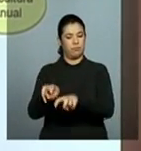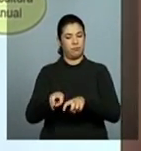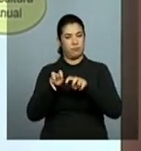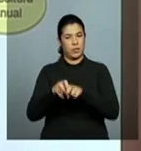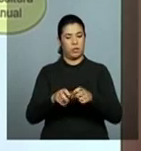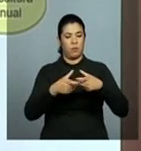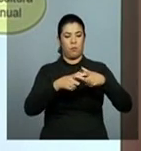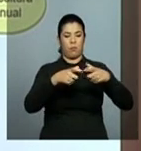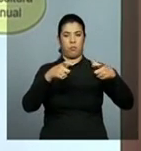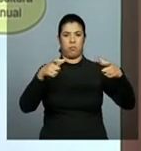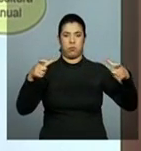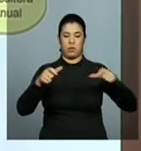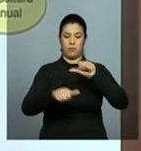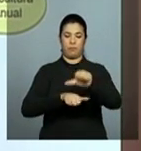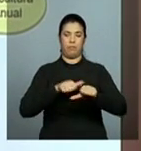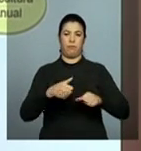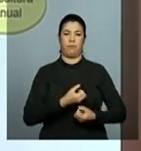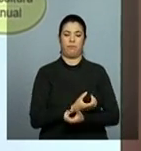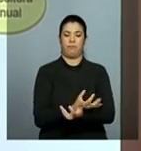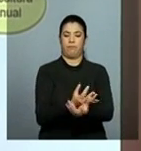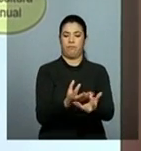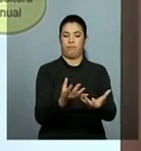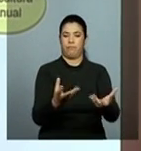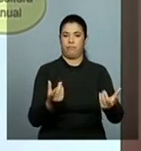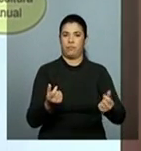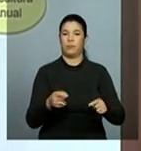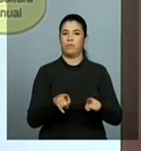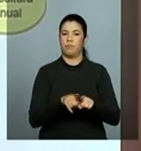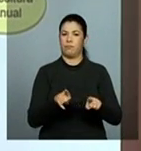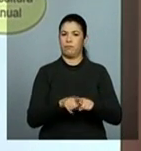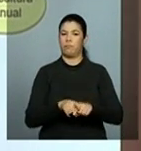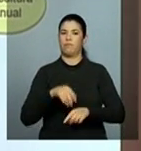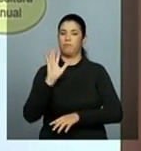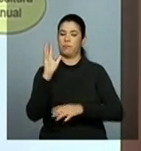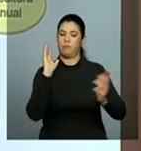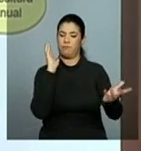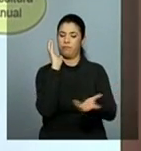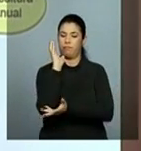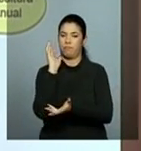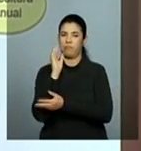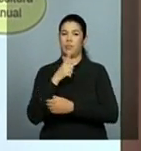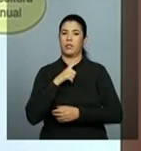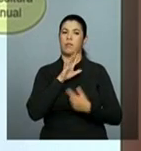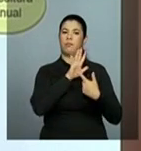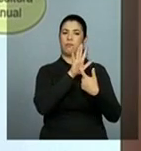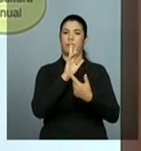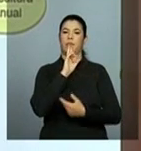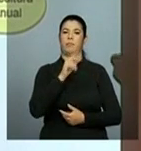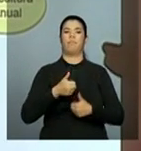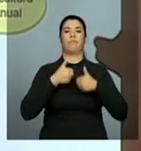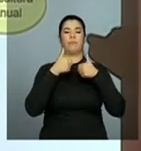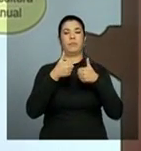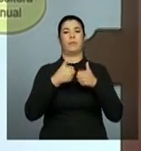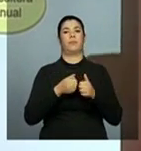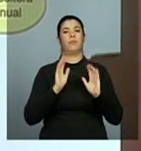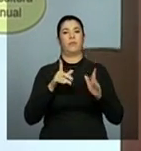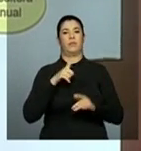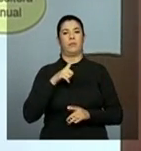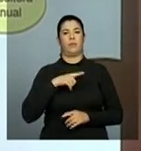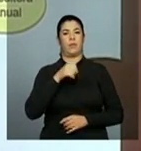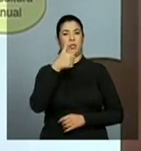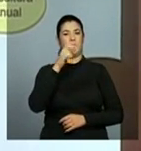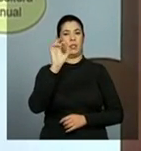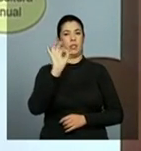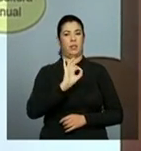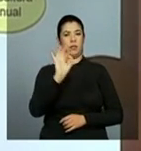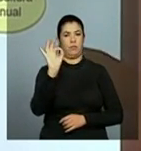de pastagem e prioritariamente de pastagem degradada, está surtindo efeito. Nós temos aqui